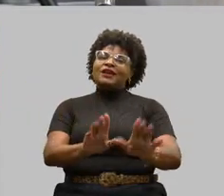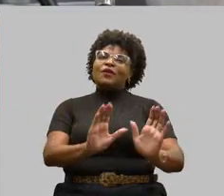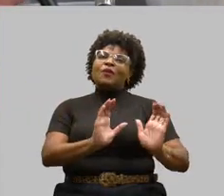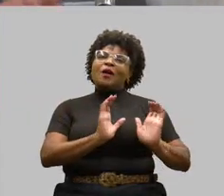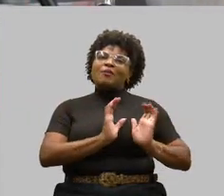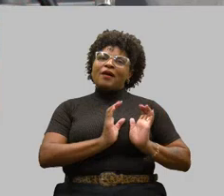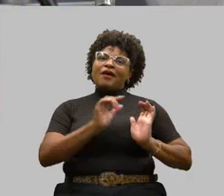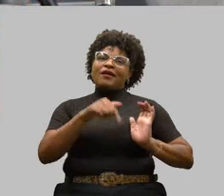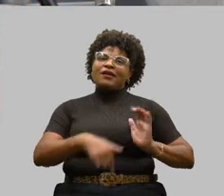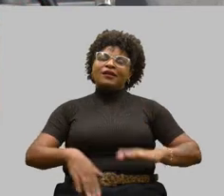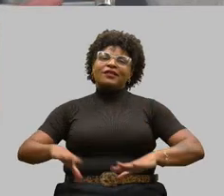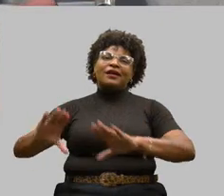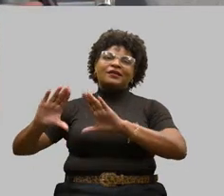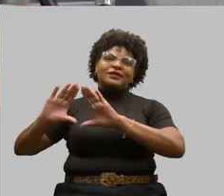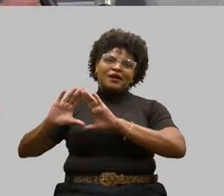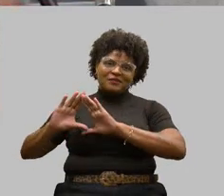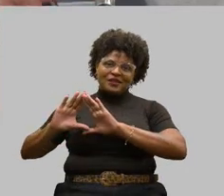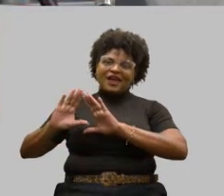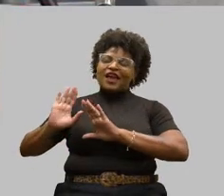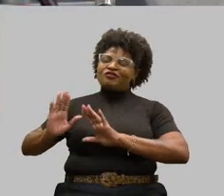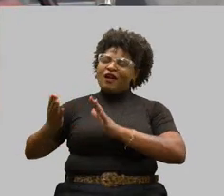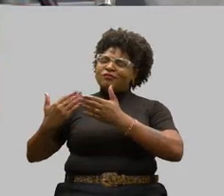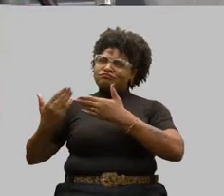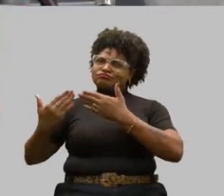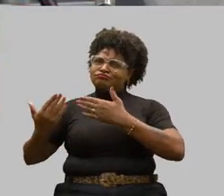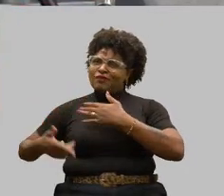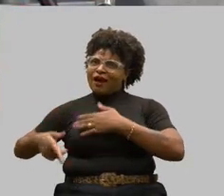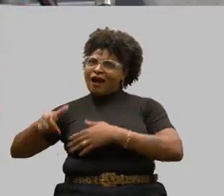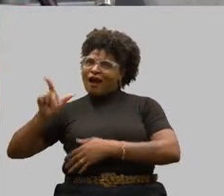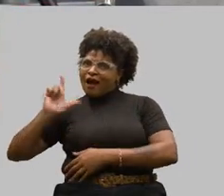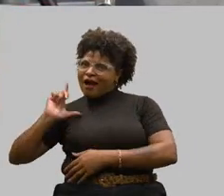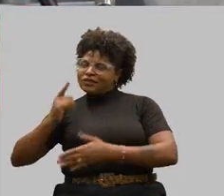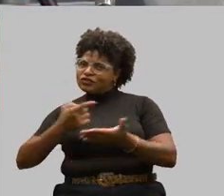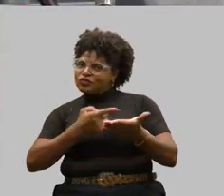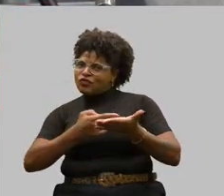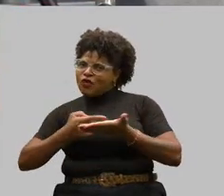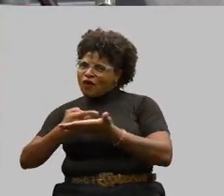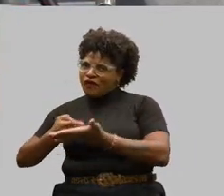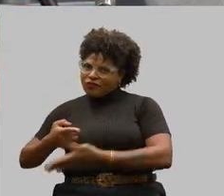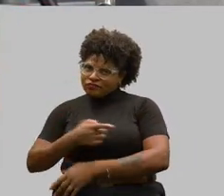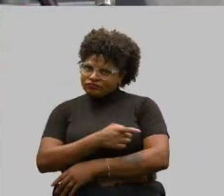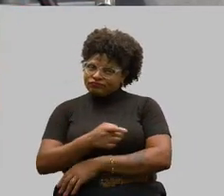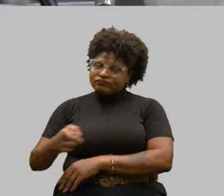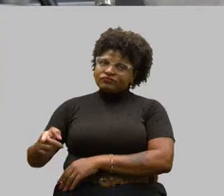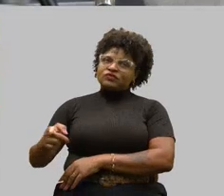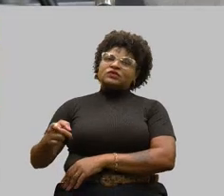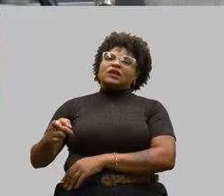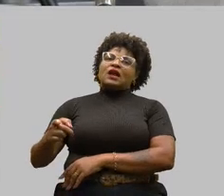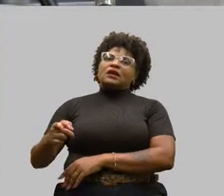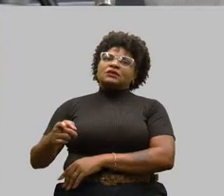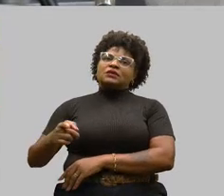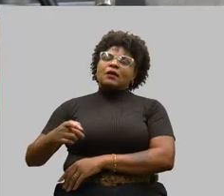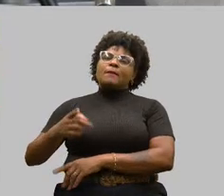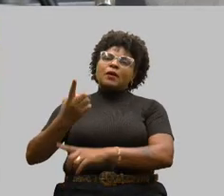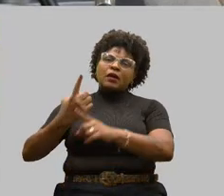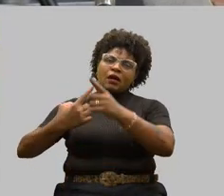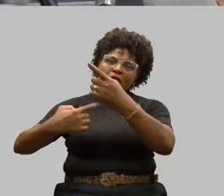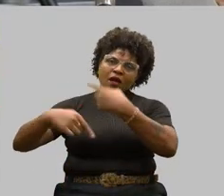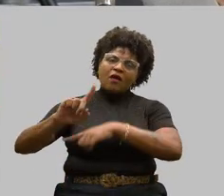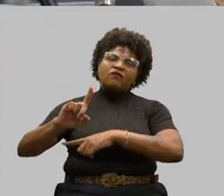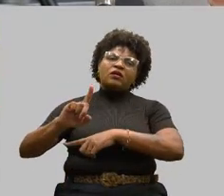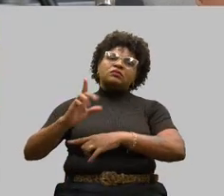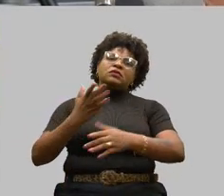faço já conversamos aqui no bastidor mas já faço o convite para que a gente também avance nessas conversas na Defensoria